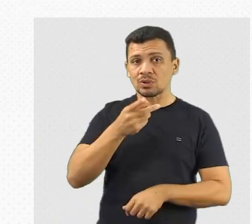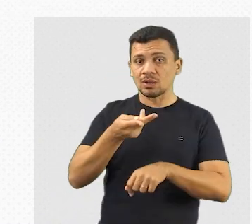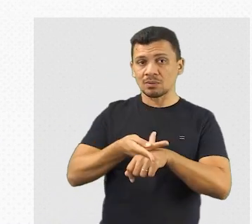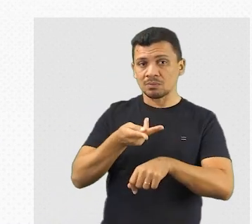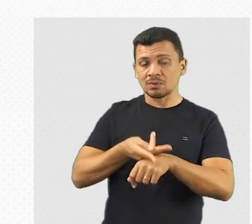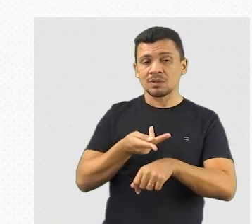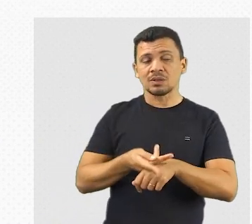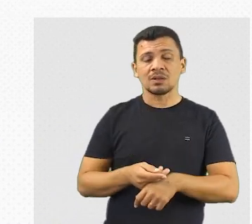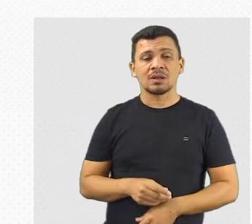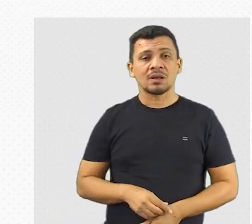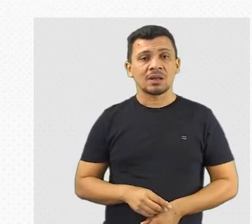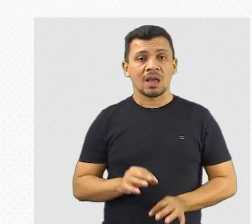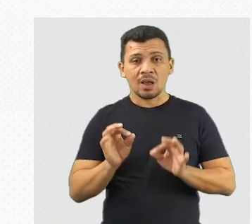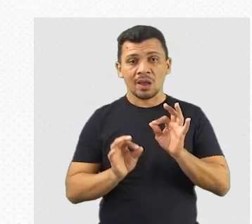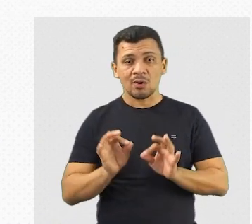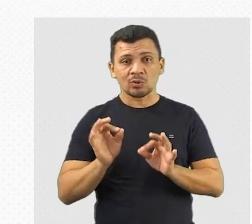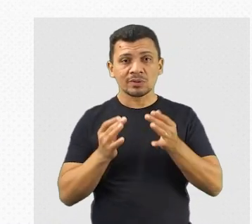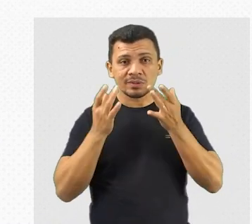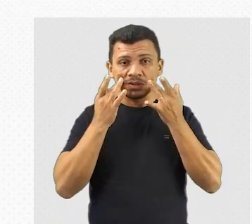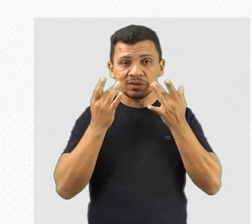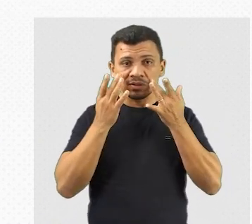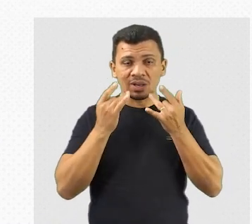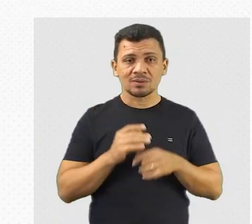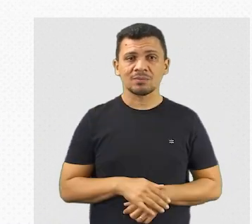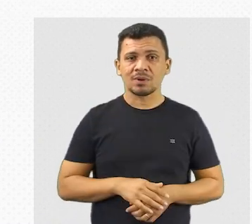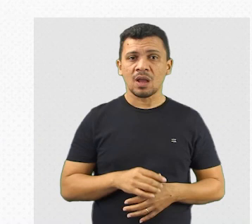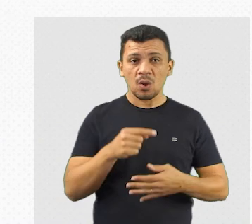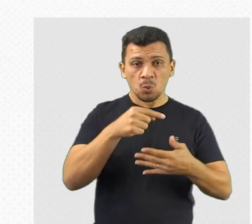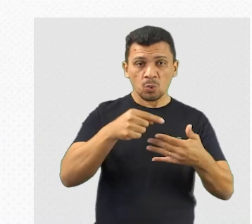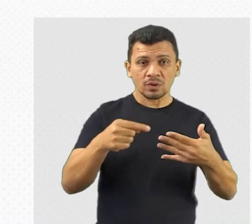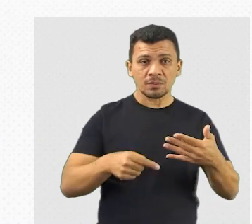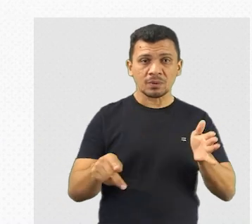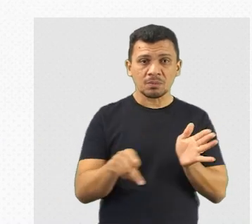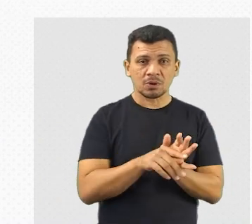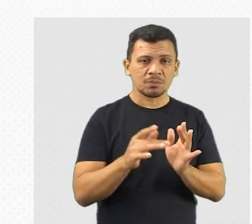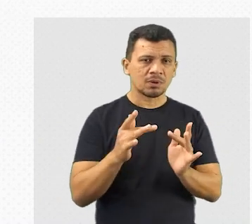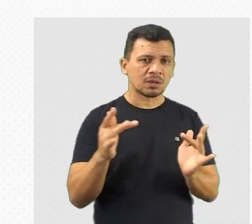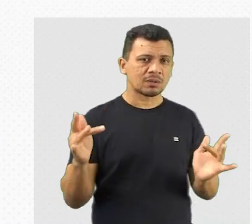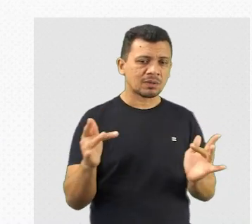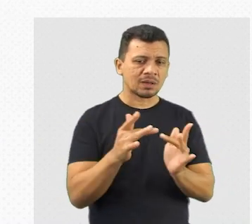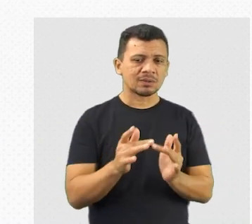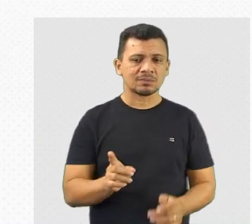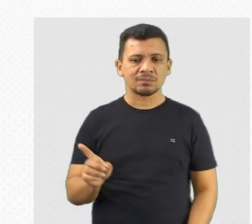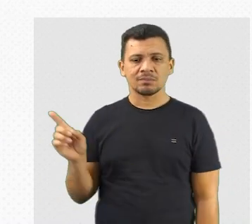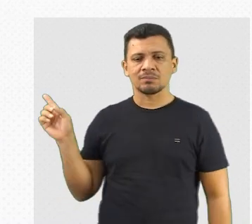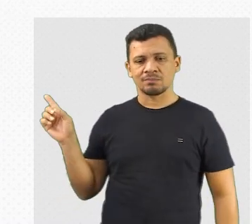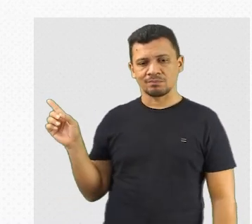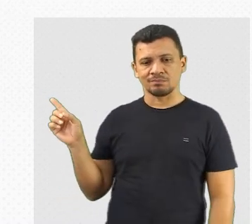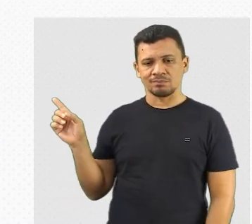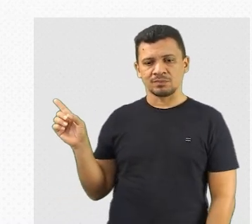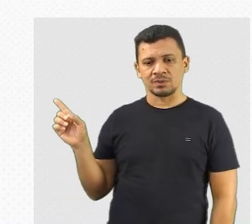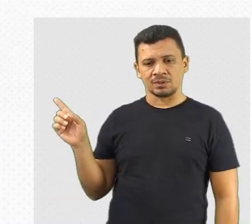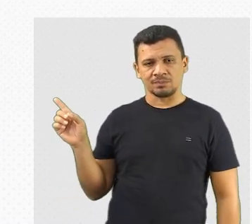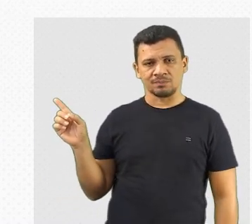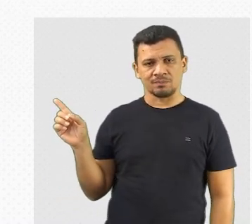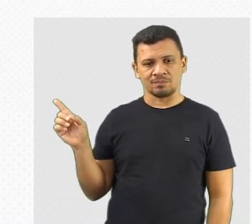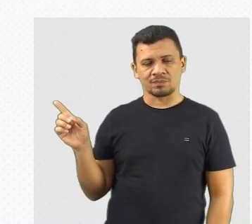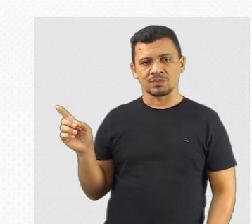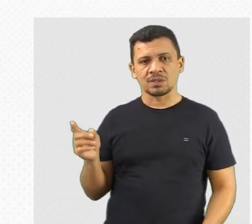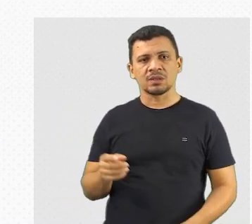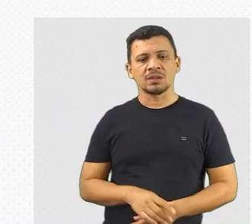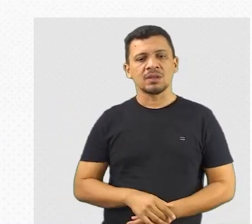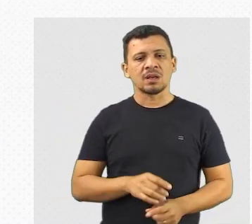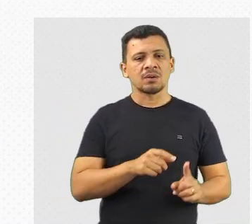as cenas são mais teatrais, né, os elementos são mais clássicos. Né, por exemplo, Quiron e Aquiles, na segunda imagem, com efeito de profundidade.